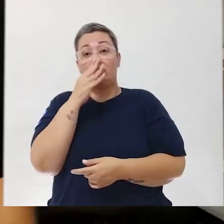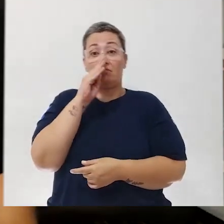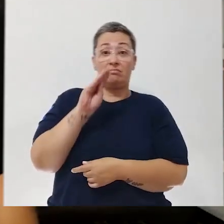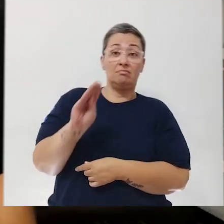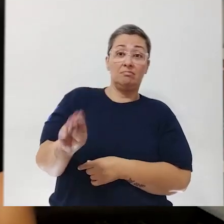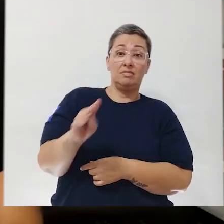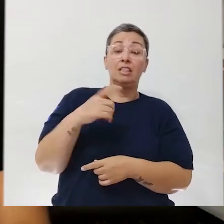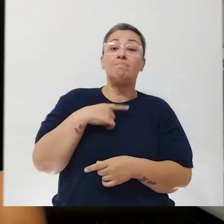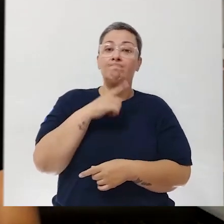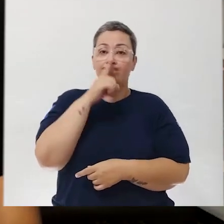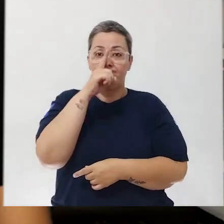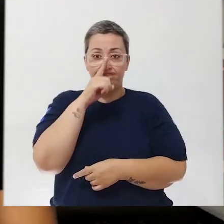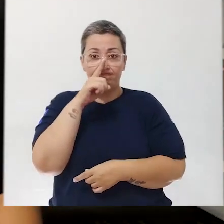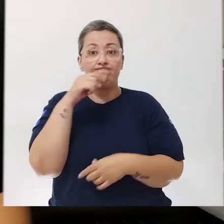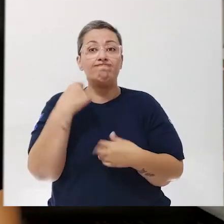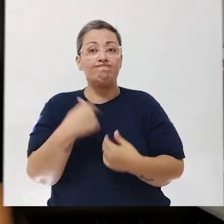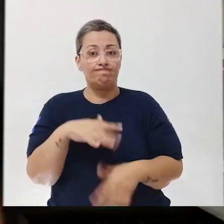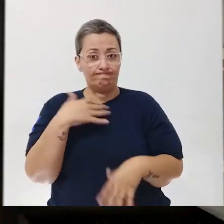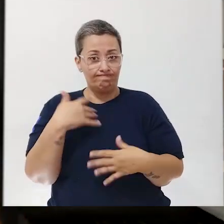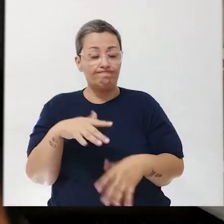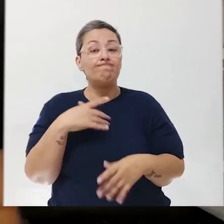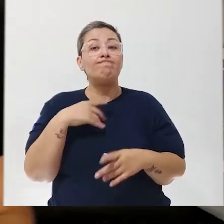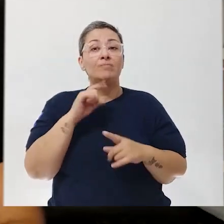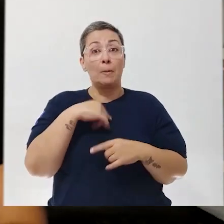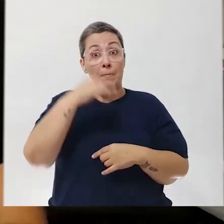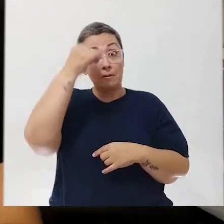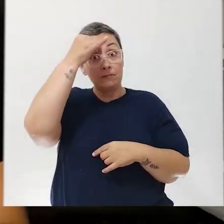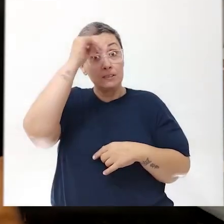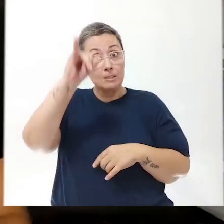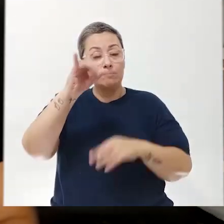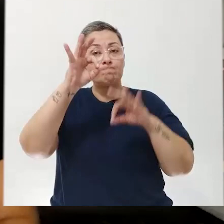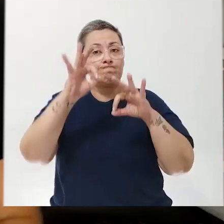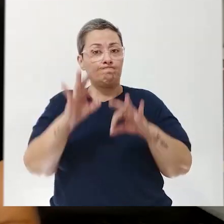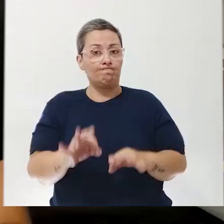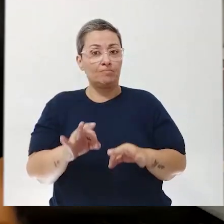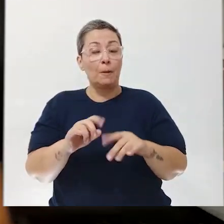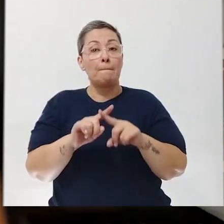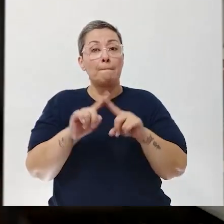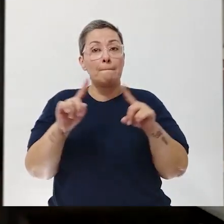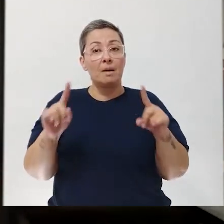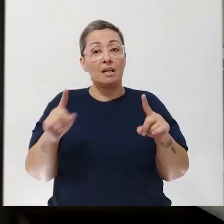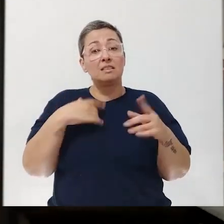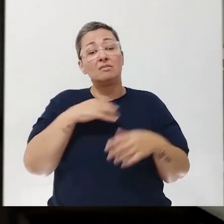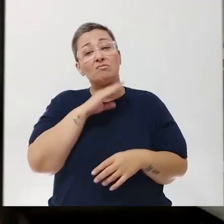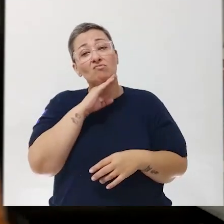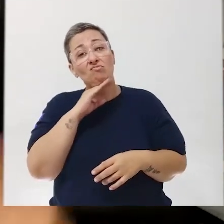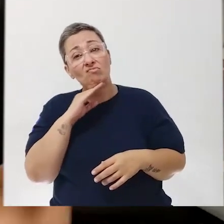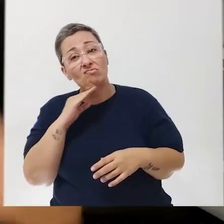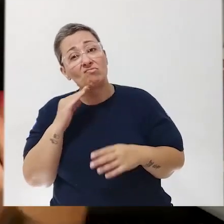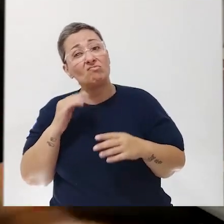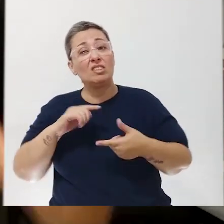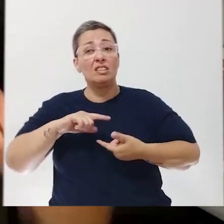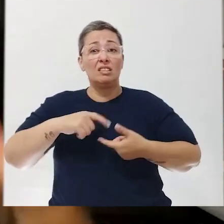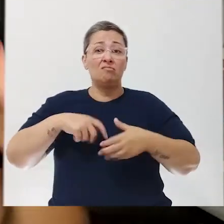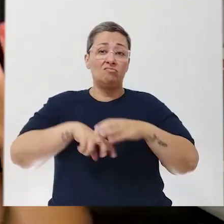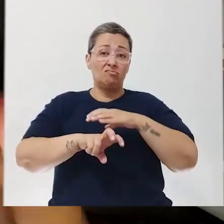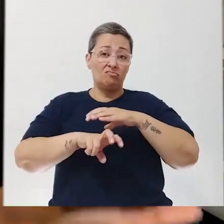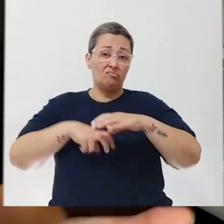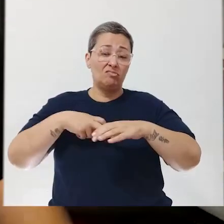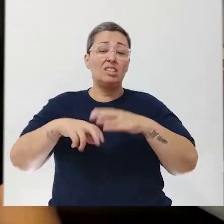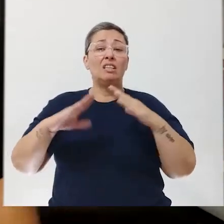e ignora esse perigo iminente. Prevenção é o remédio. Ainda que cause tédio, ficar em casa